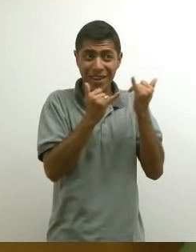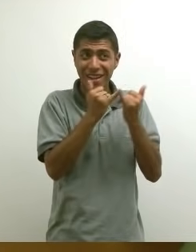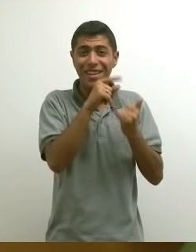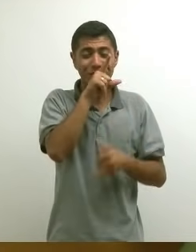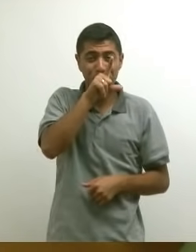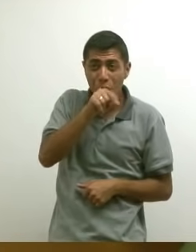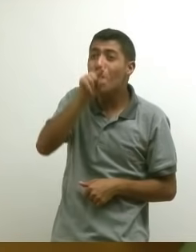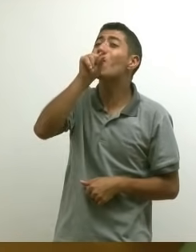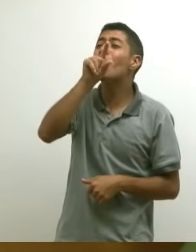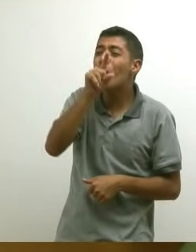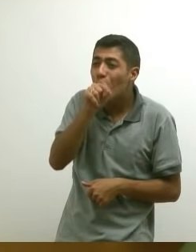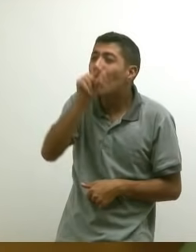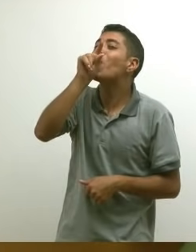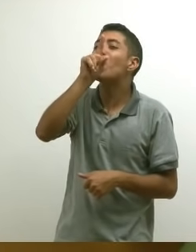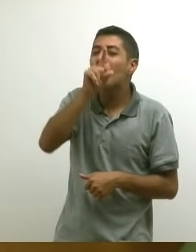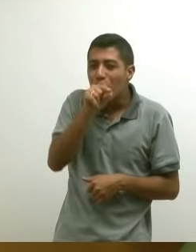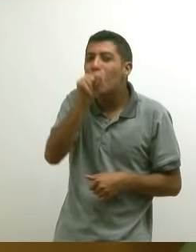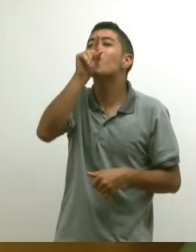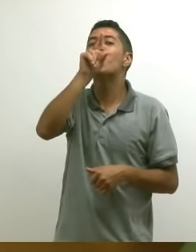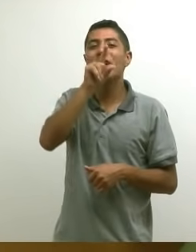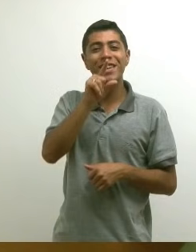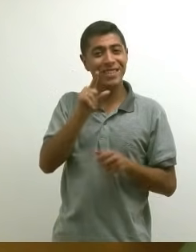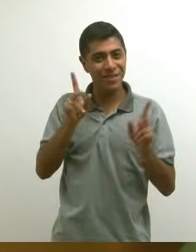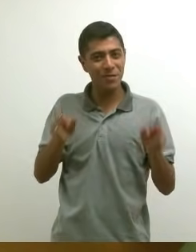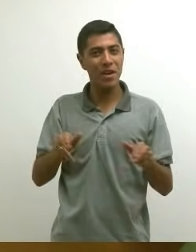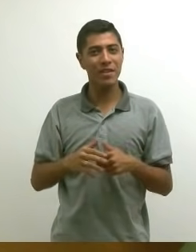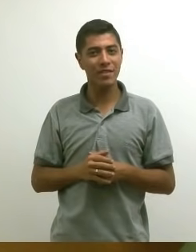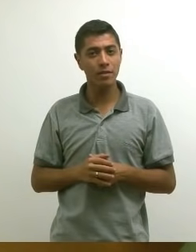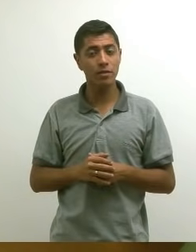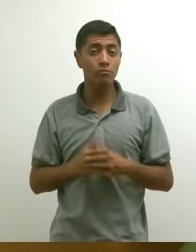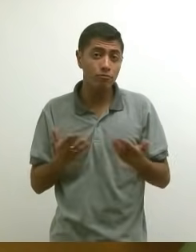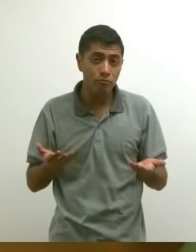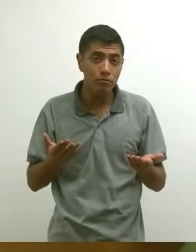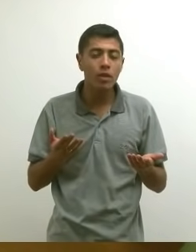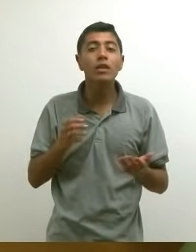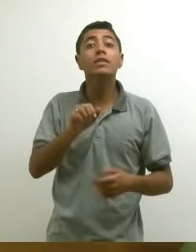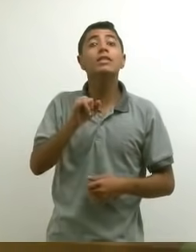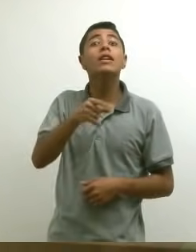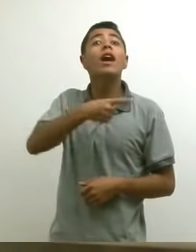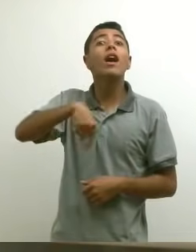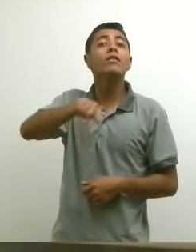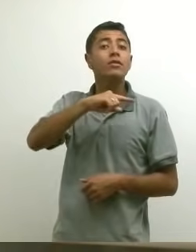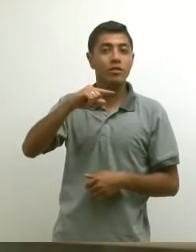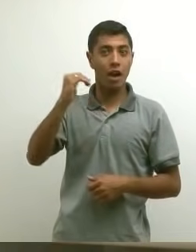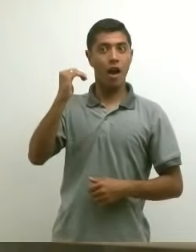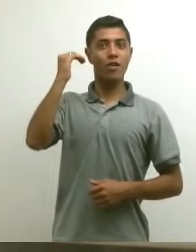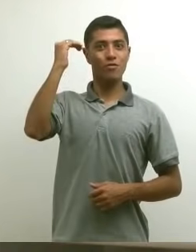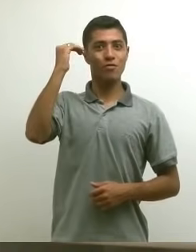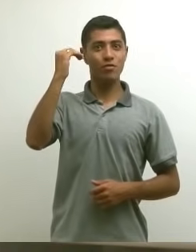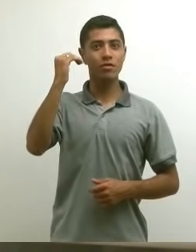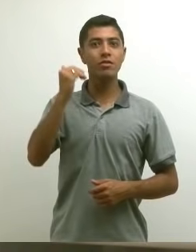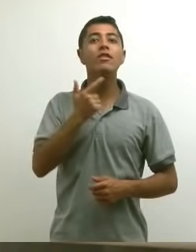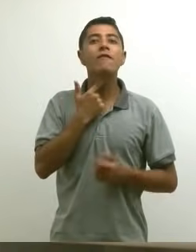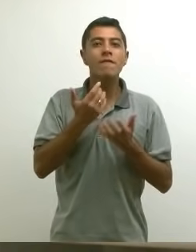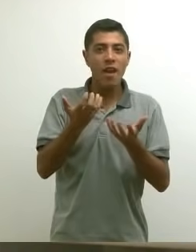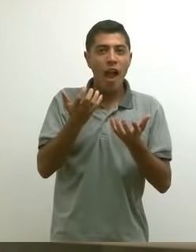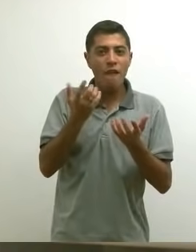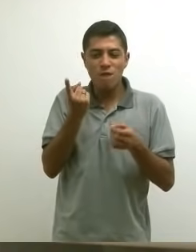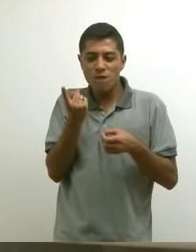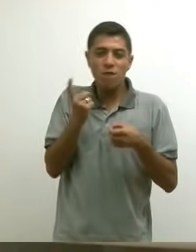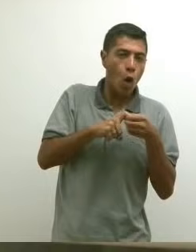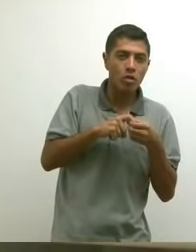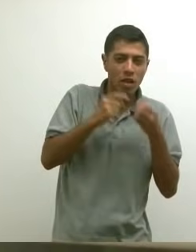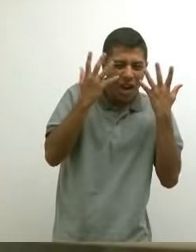a gente quer que é ver o animal que a gente faz a gente toma um pouquinho de álcool etílico que a cachaça ou